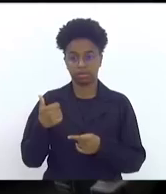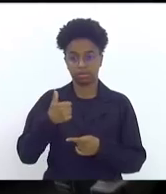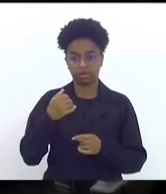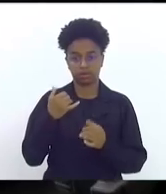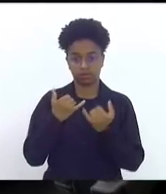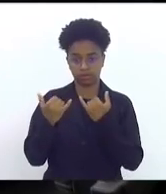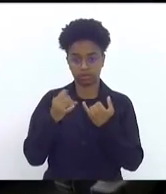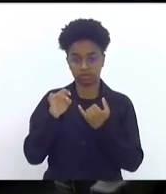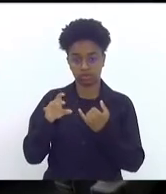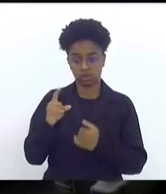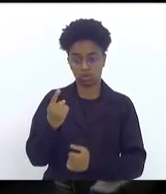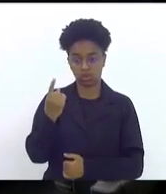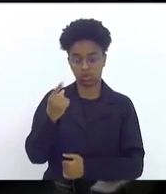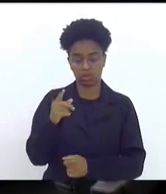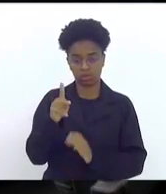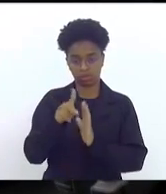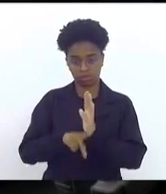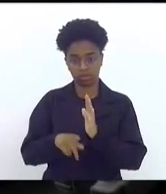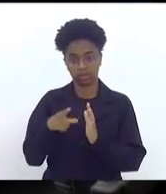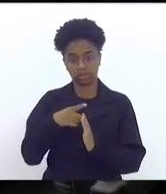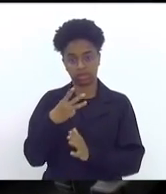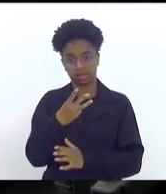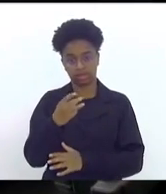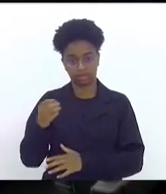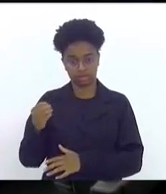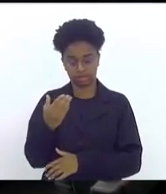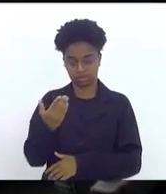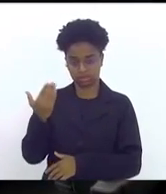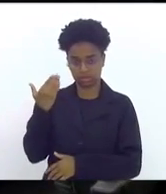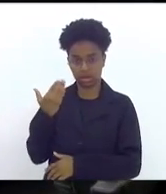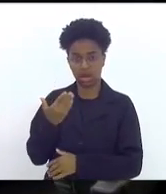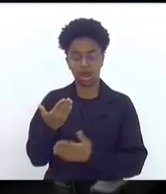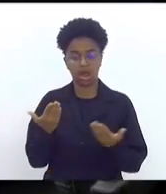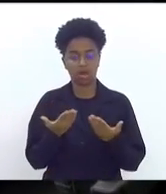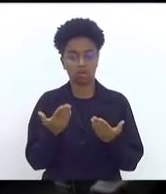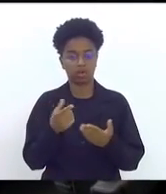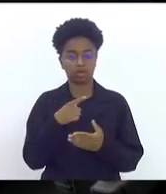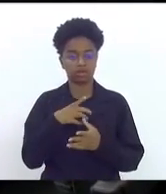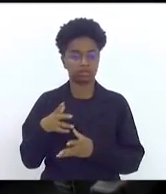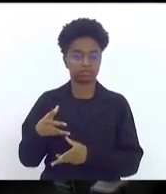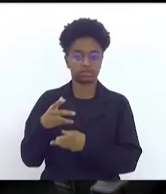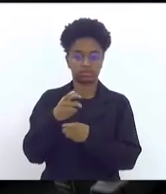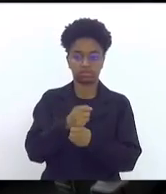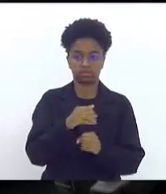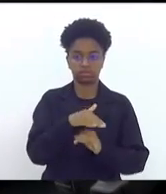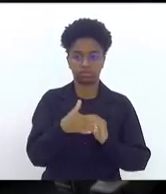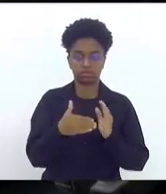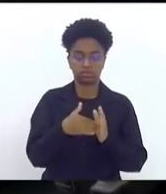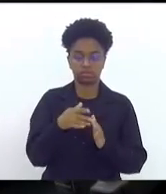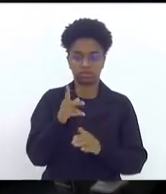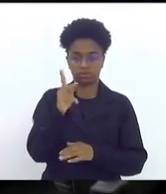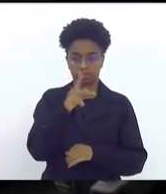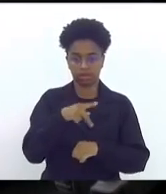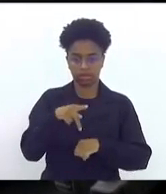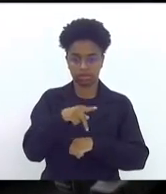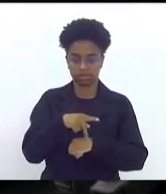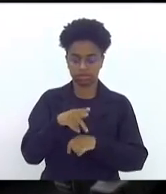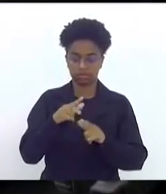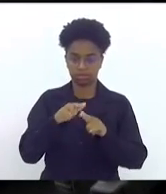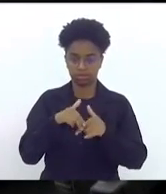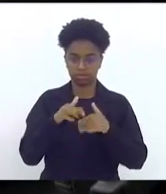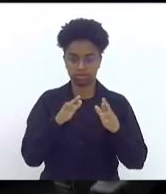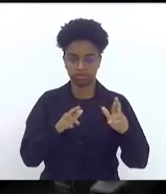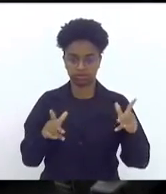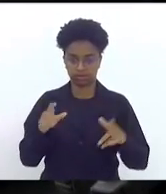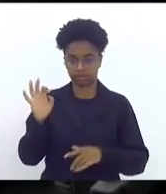daquele projeto. Então, eram 300 reversões e aqui está considerando de todo o país nos Estados Unidos, por isso uma diferença